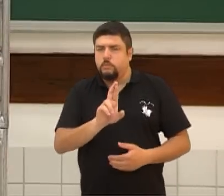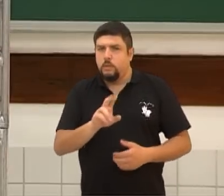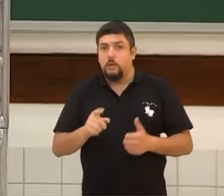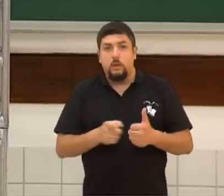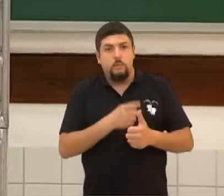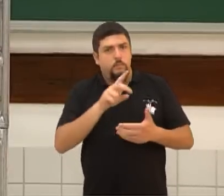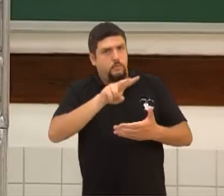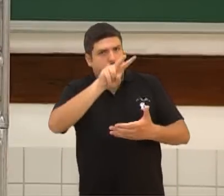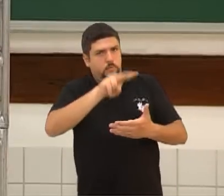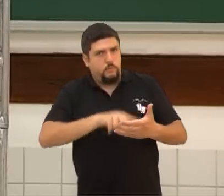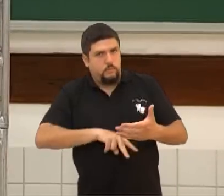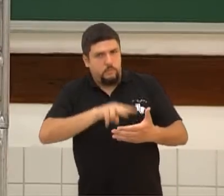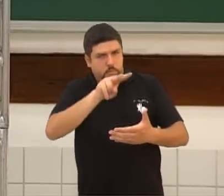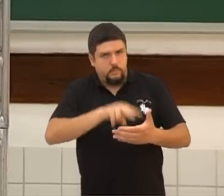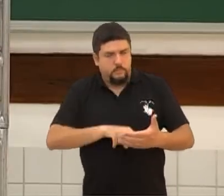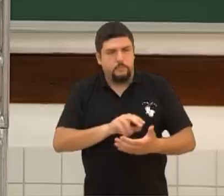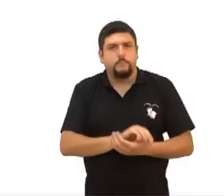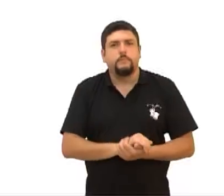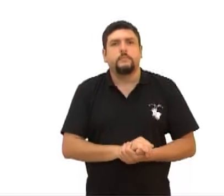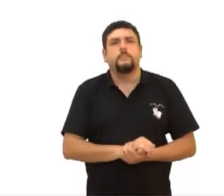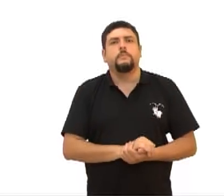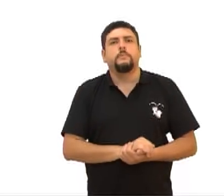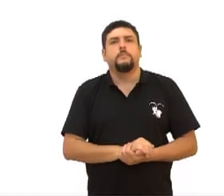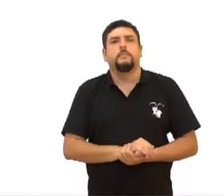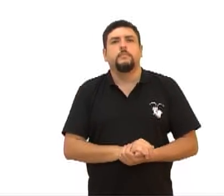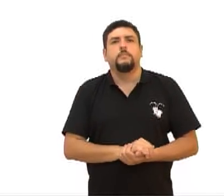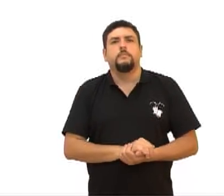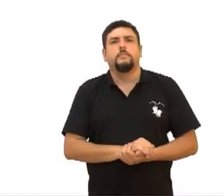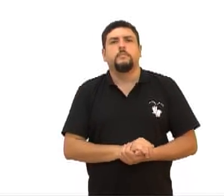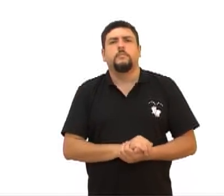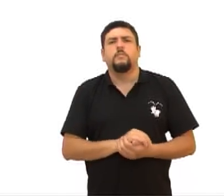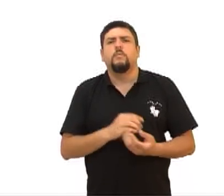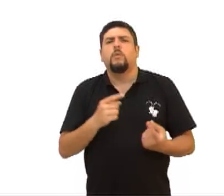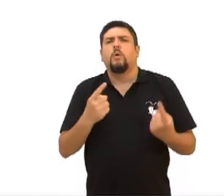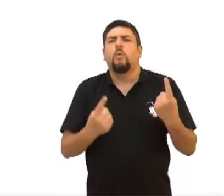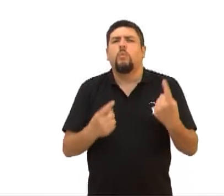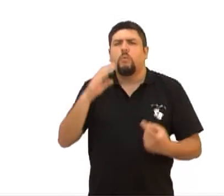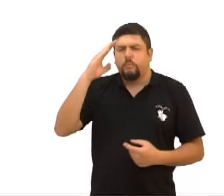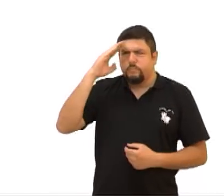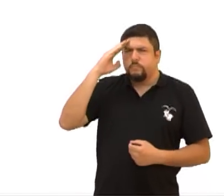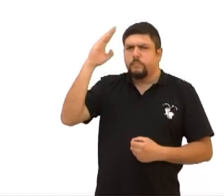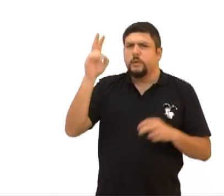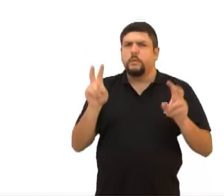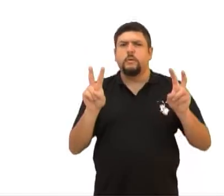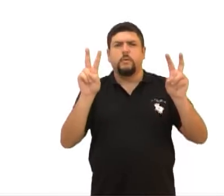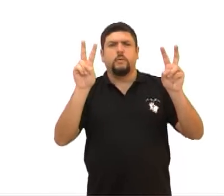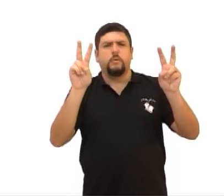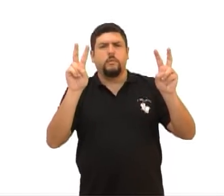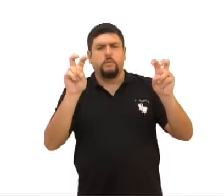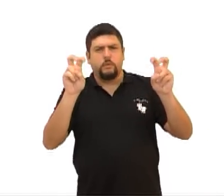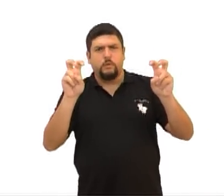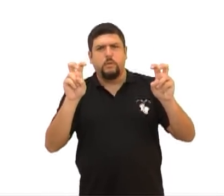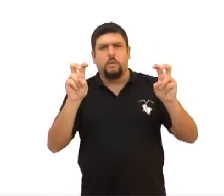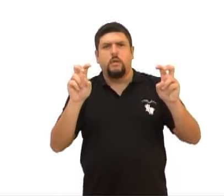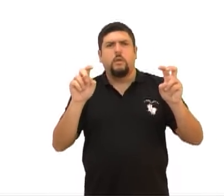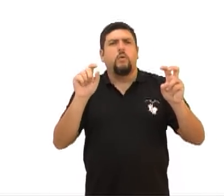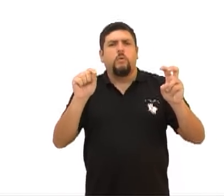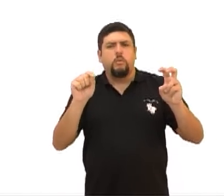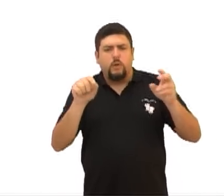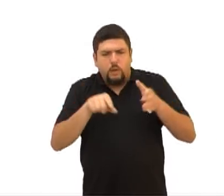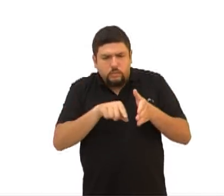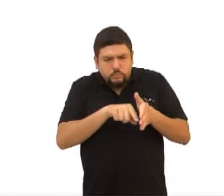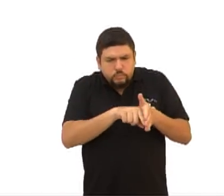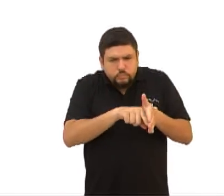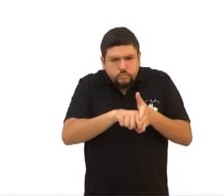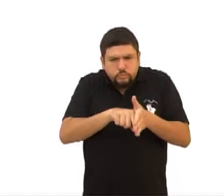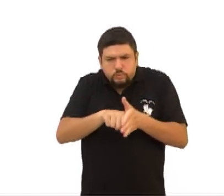primeiro fazer a leitura aqui comigo. Qual é o tema central, tá? Em torno do qual se organizam